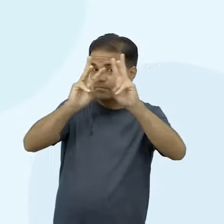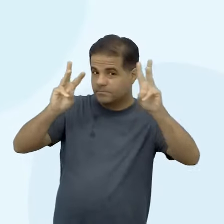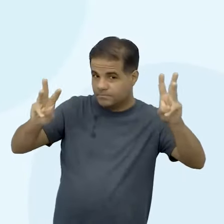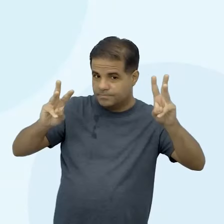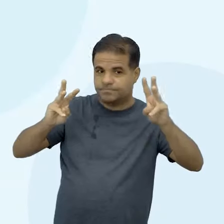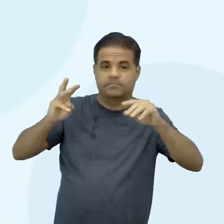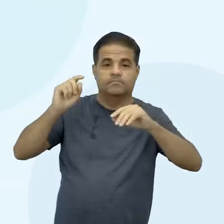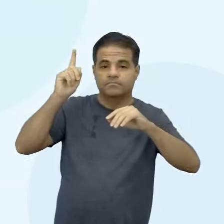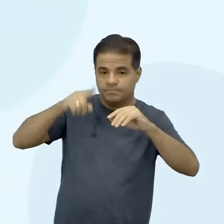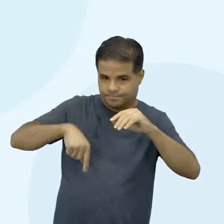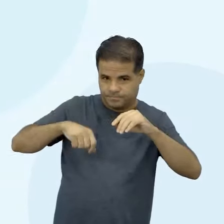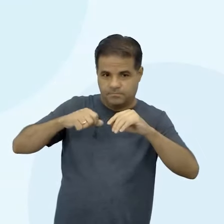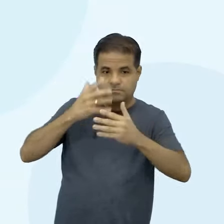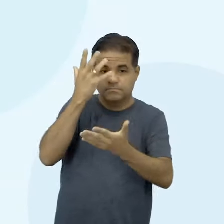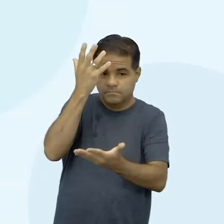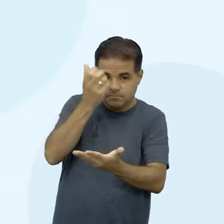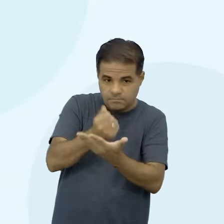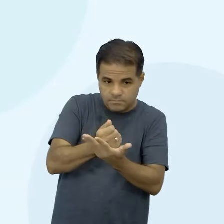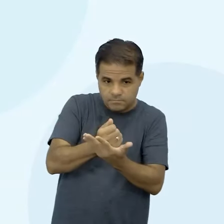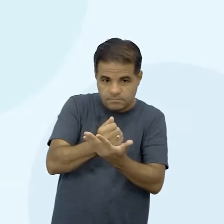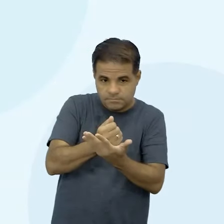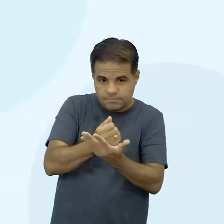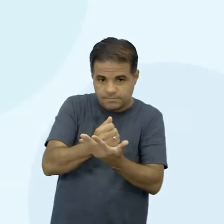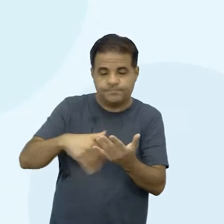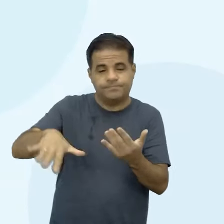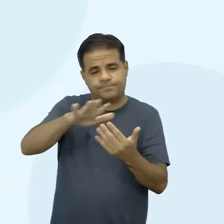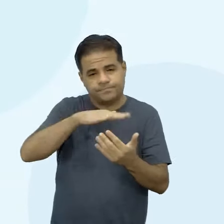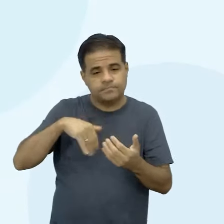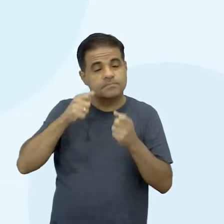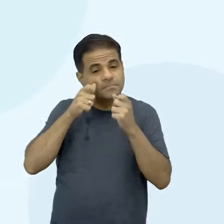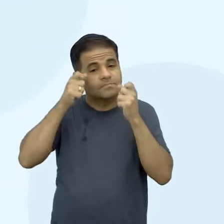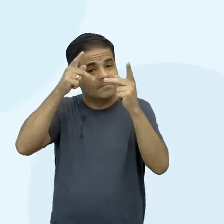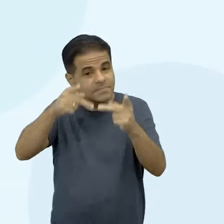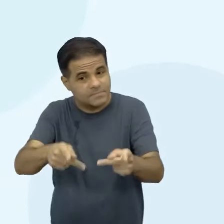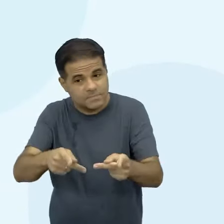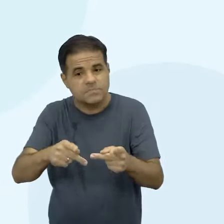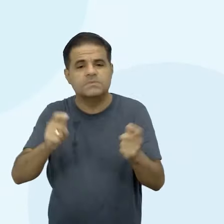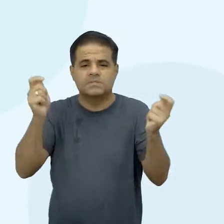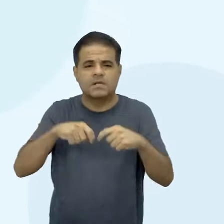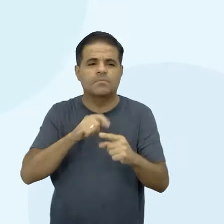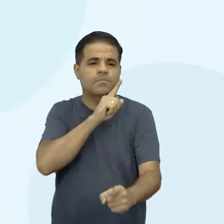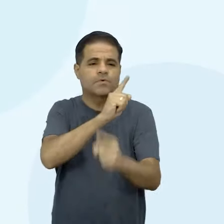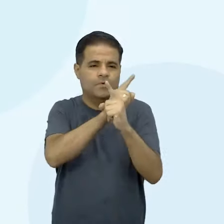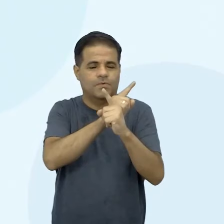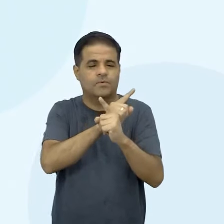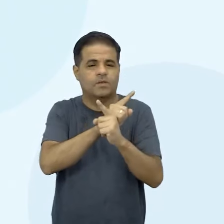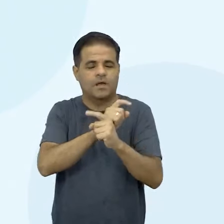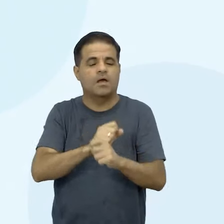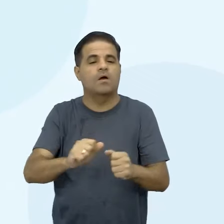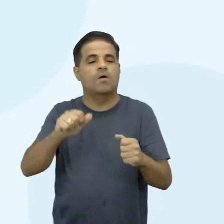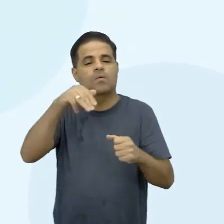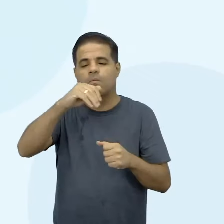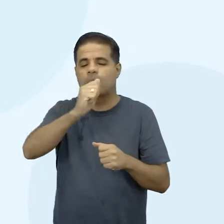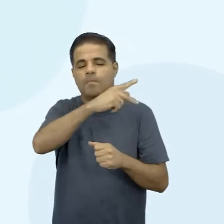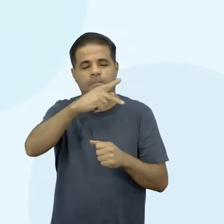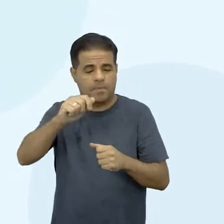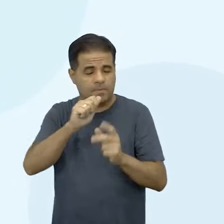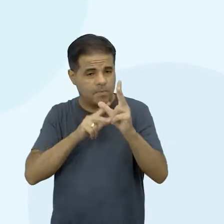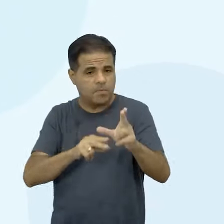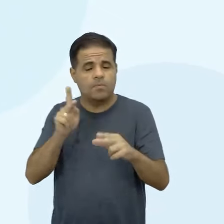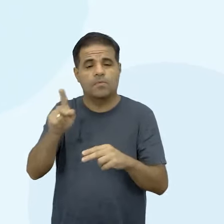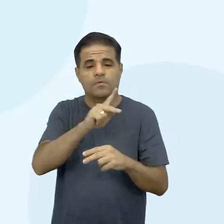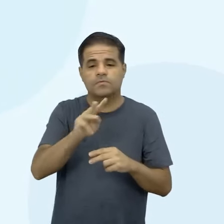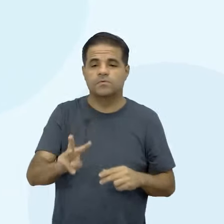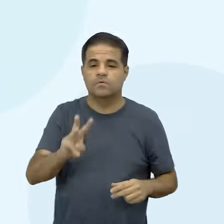Ensino Médio. Baixando, então, aí, visitando o site, vocês vão encontrar aí o mapa, como o professor